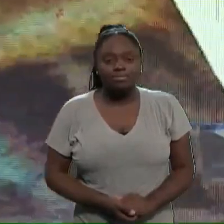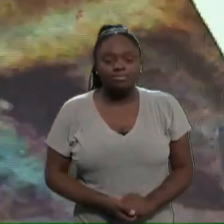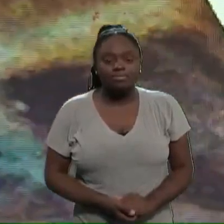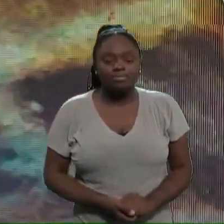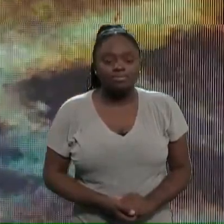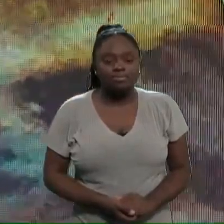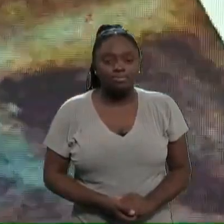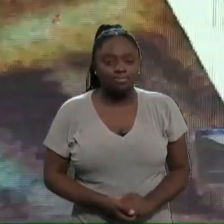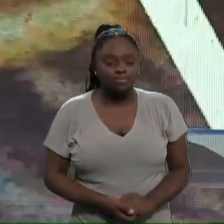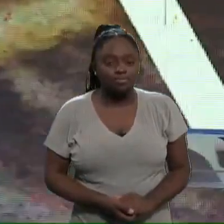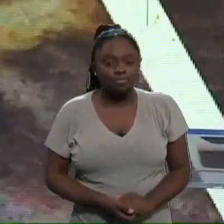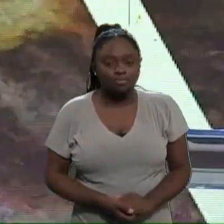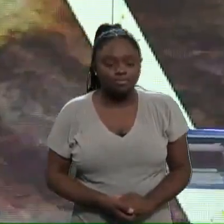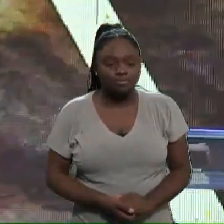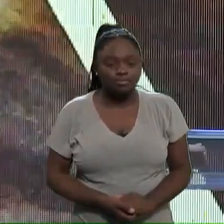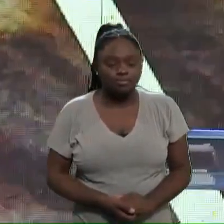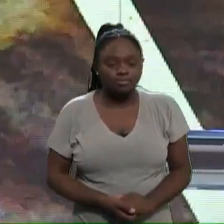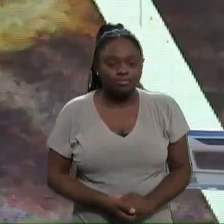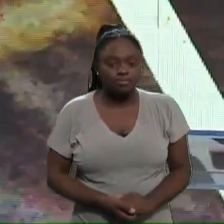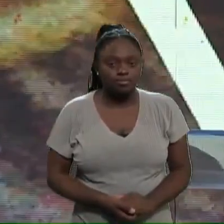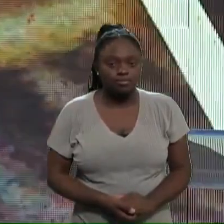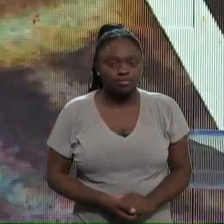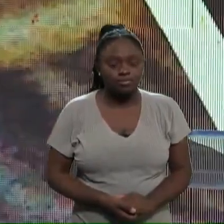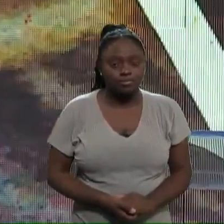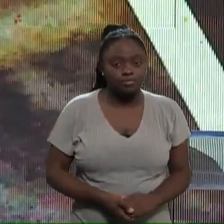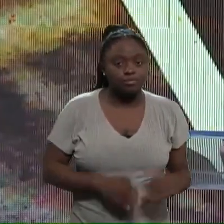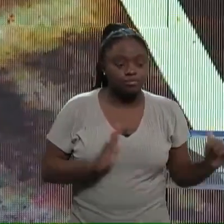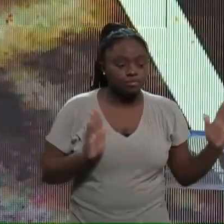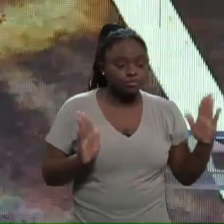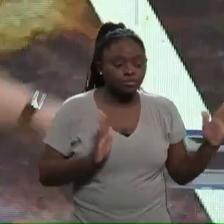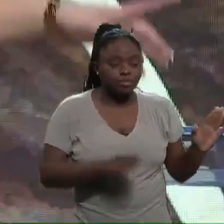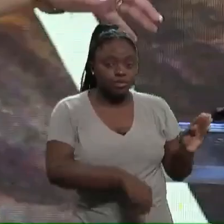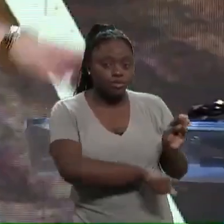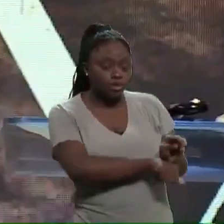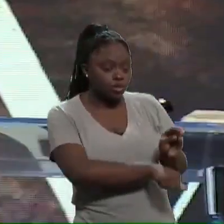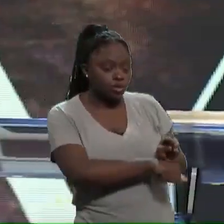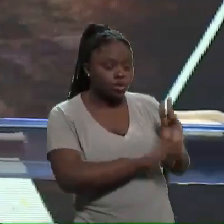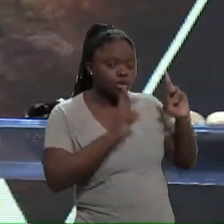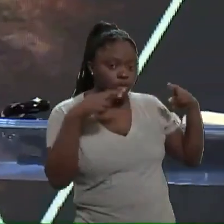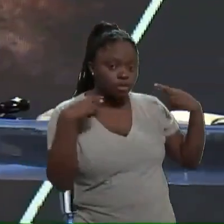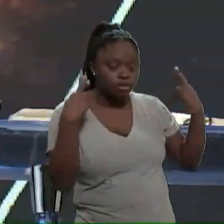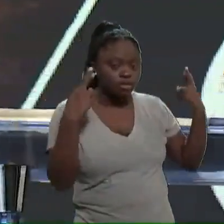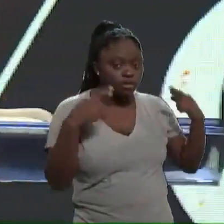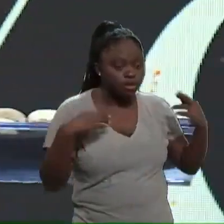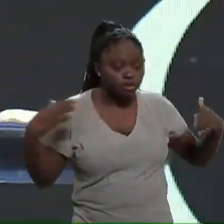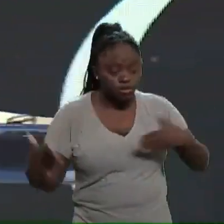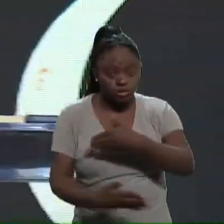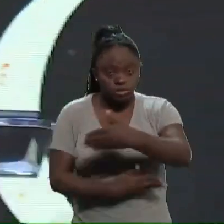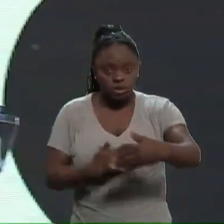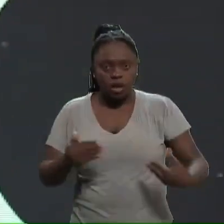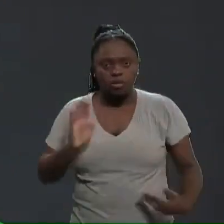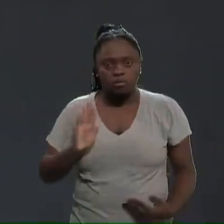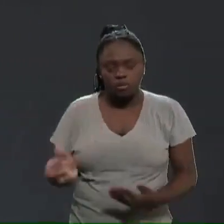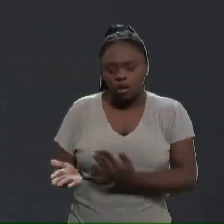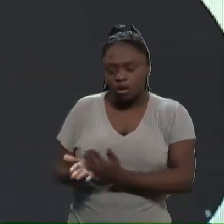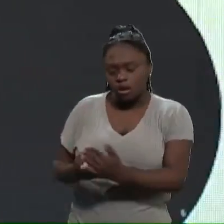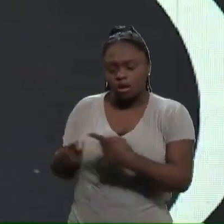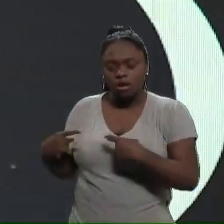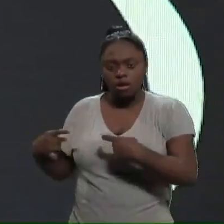Não troque a temporada de cuidar de ovelhas por ir para a linha de frente de batalha.